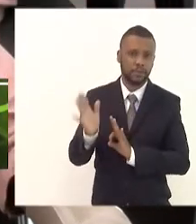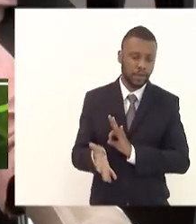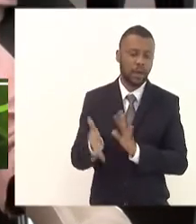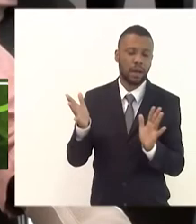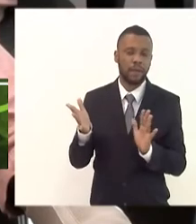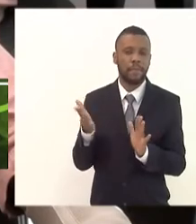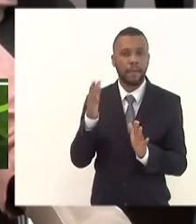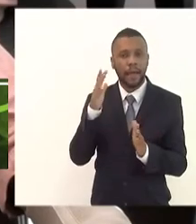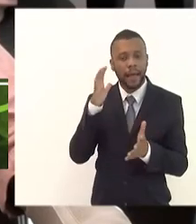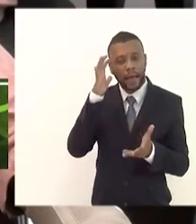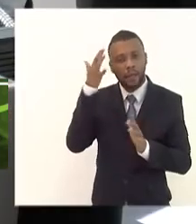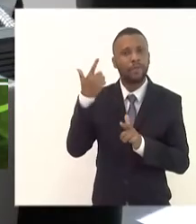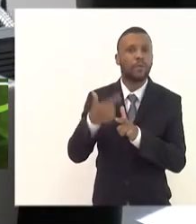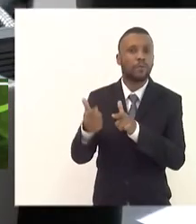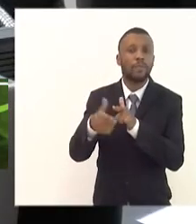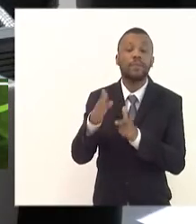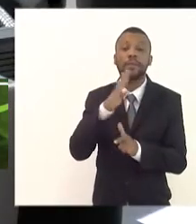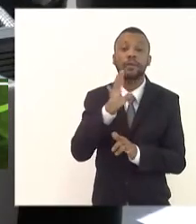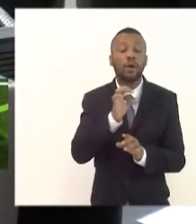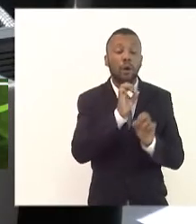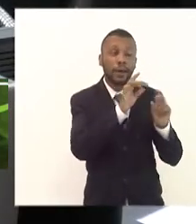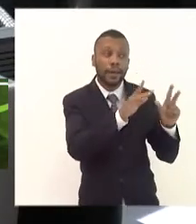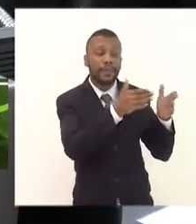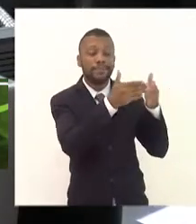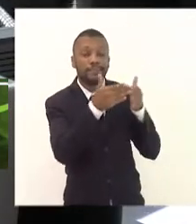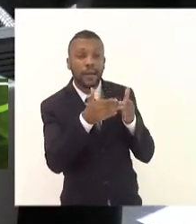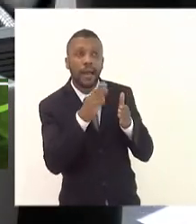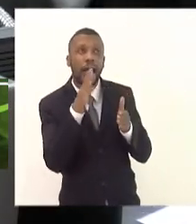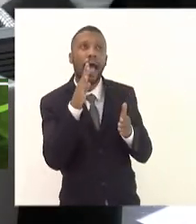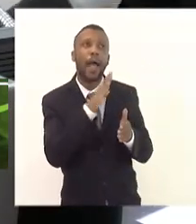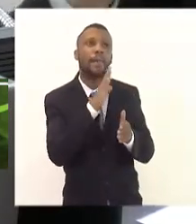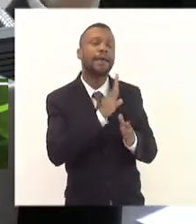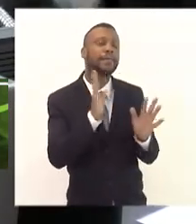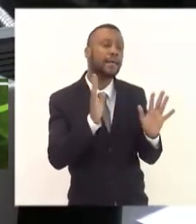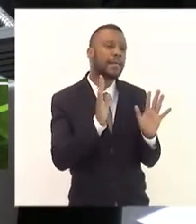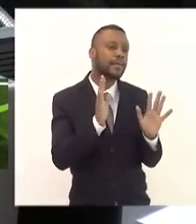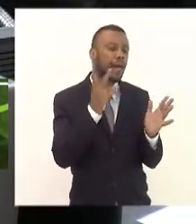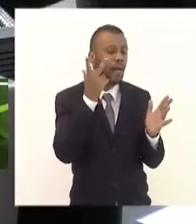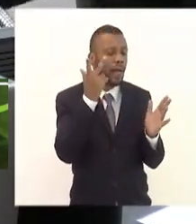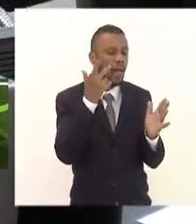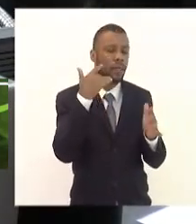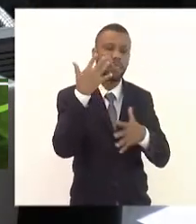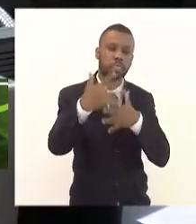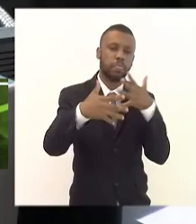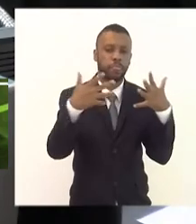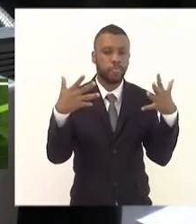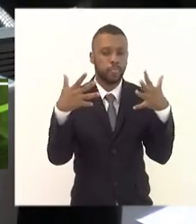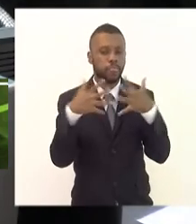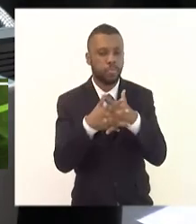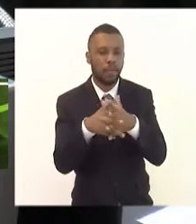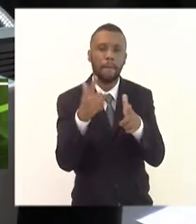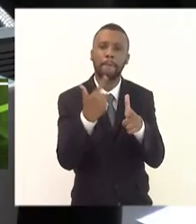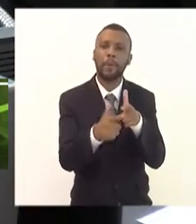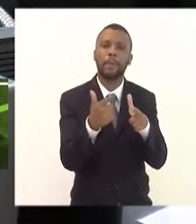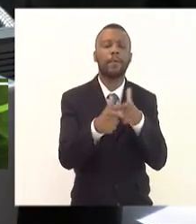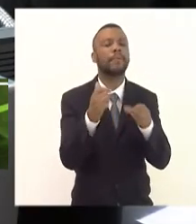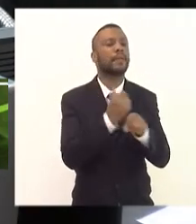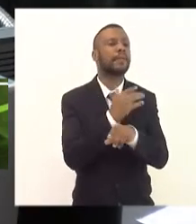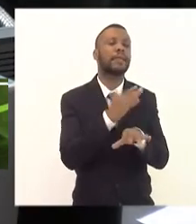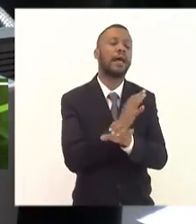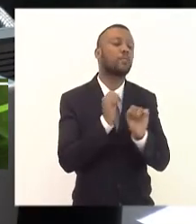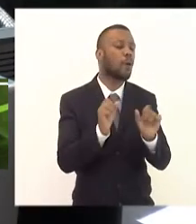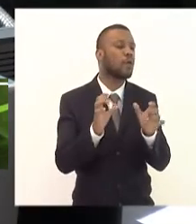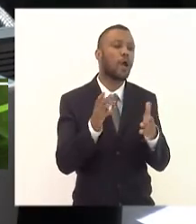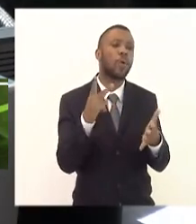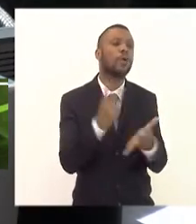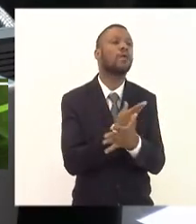emergência. Doutora, vamos tirar a emergência, que emergência é emergência. Uhum. Transtorno numa cidade, as